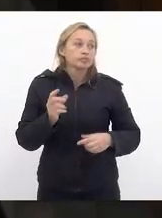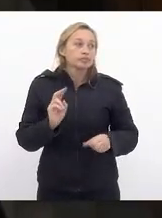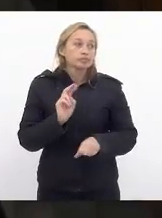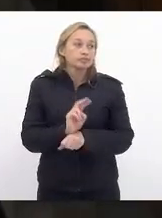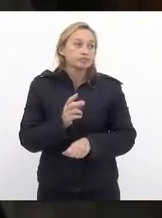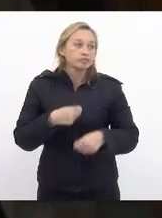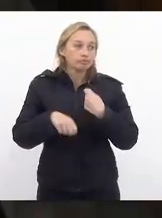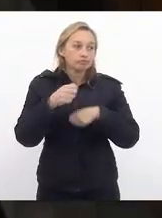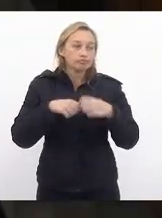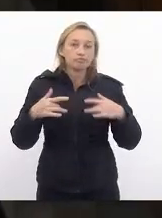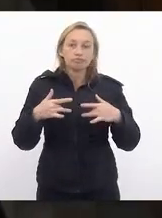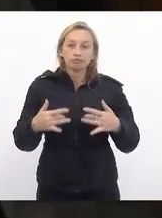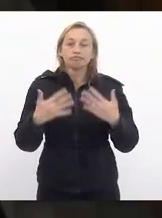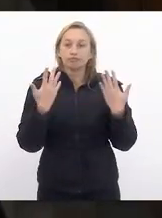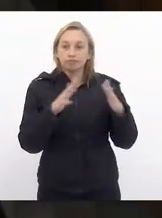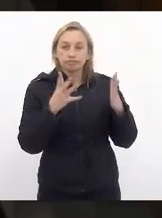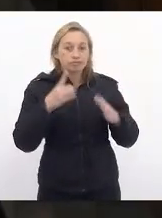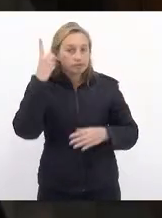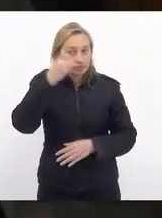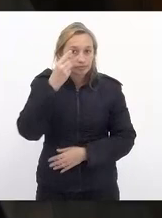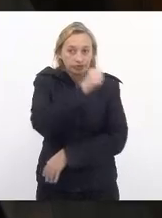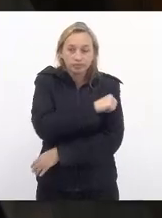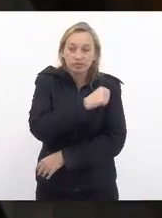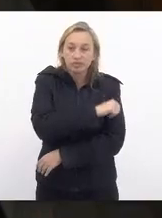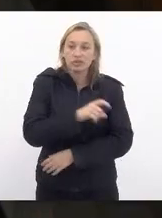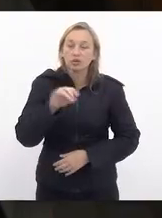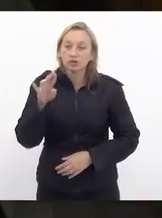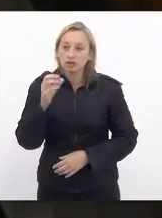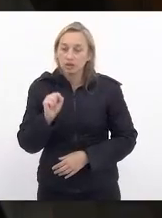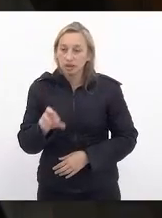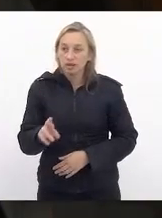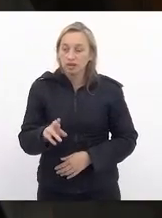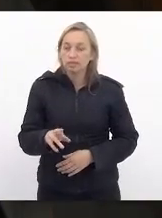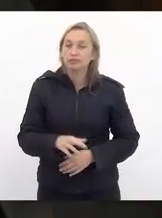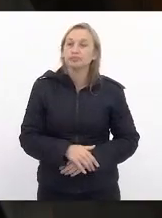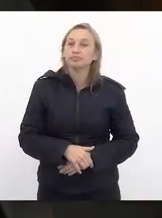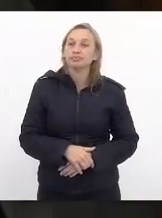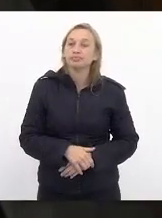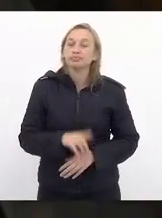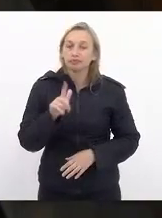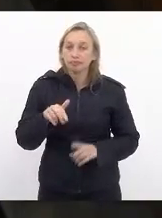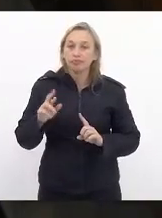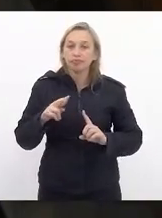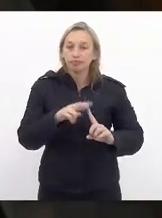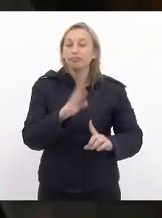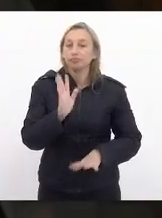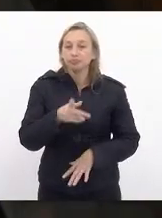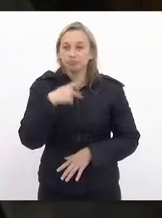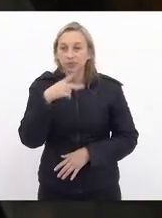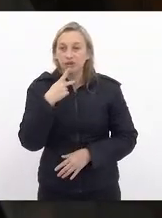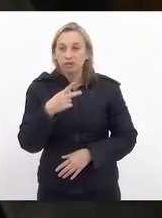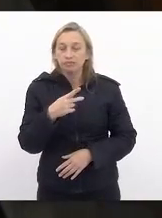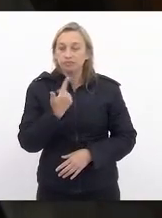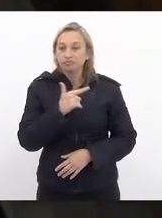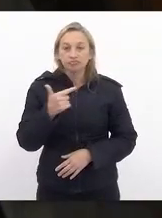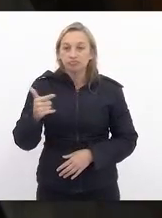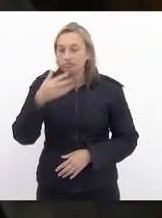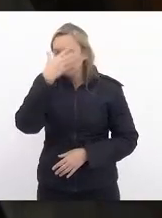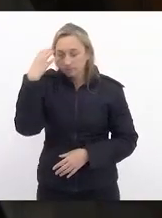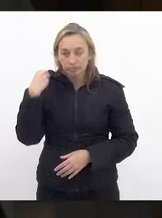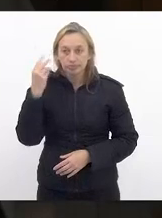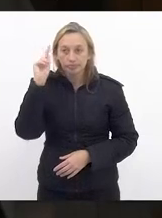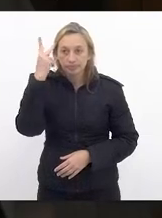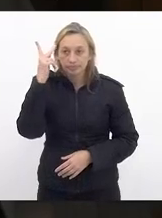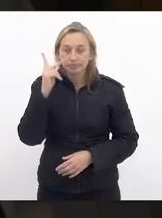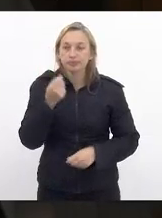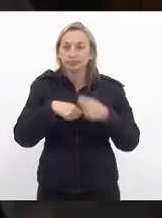solidária Parabéns deputada enfermeira Rejane Parabéns Antônio Oscar que é uma referência Como já disse inapagável da